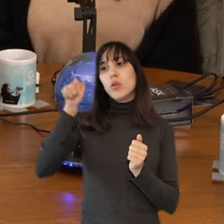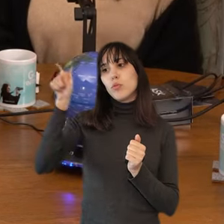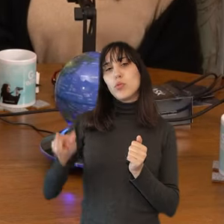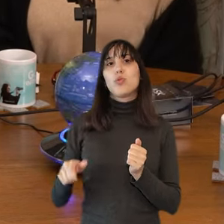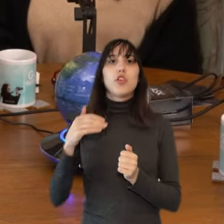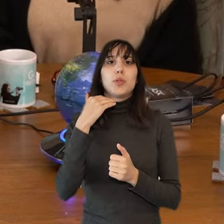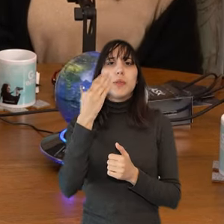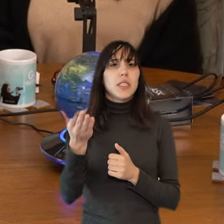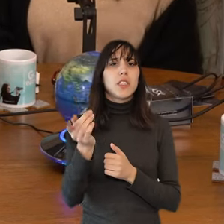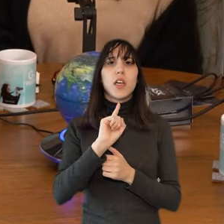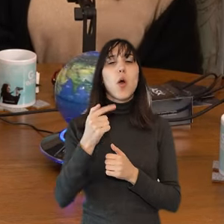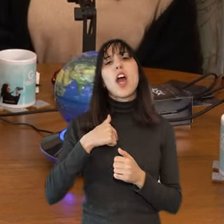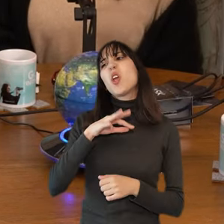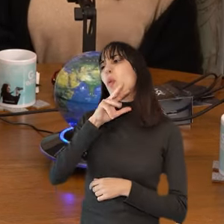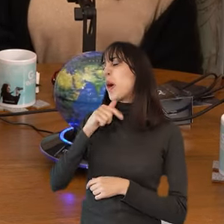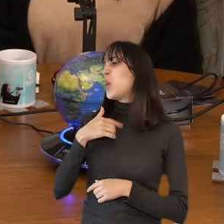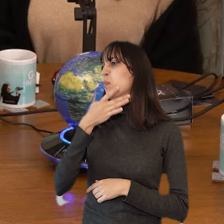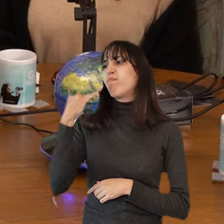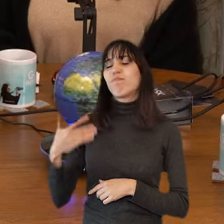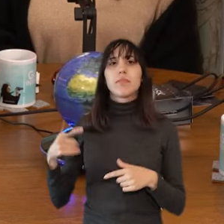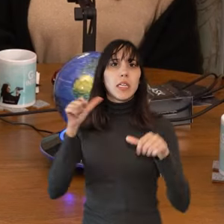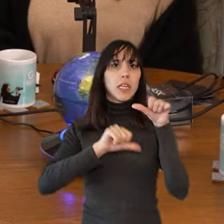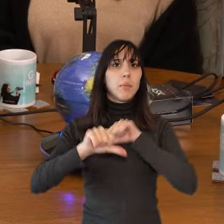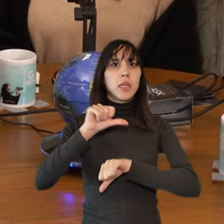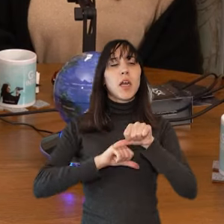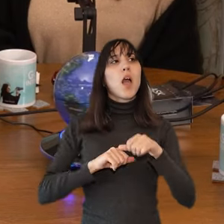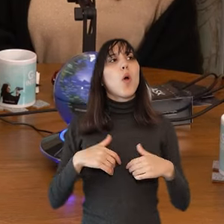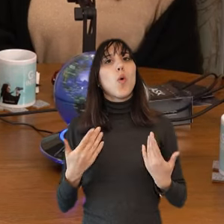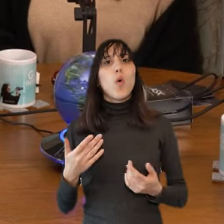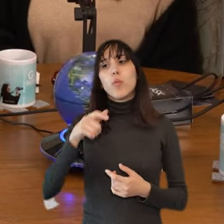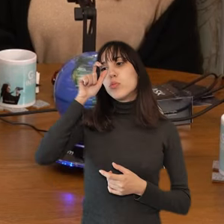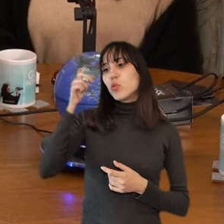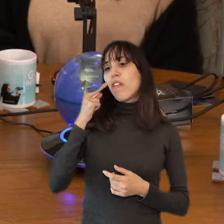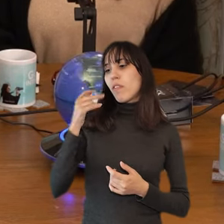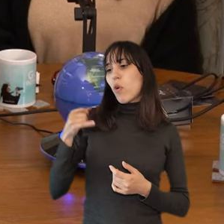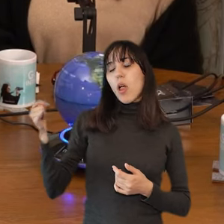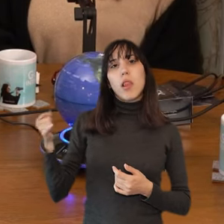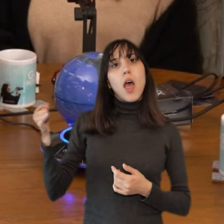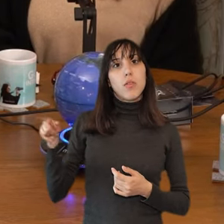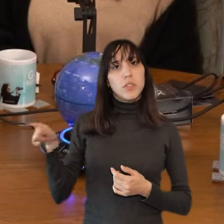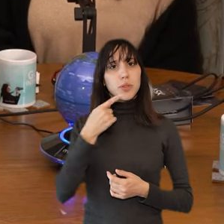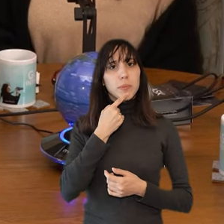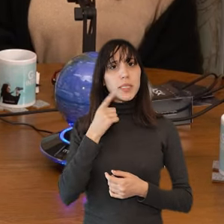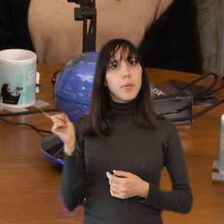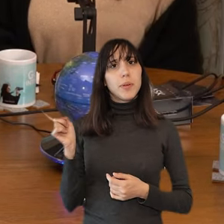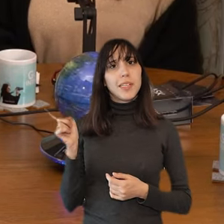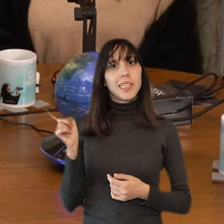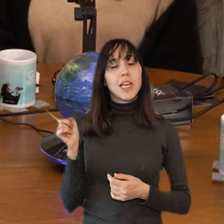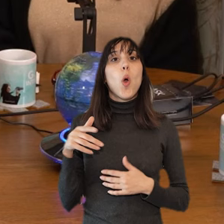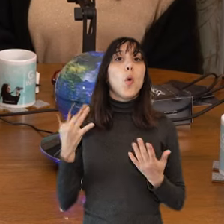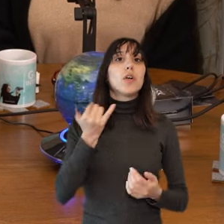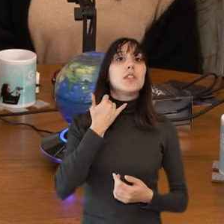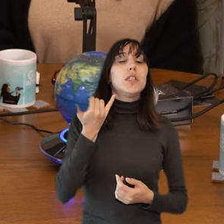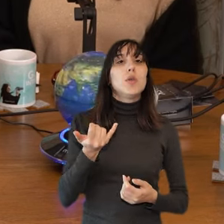gostava dizer eu sou mãe mas eu não eu não sei química ou Ah o meu o vizinho mas o vizinho percebe não é Ou o